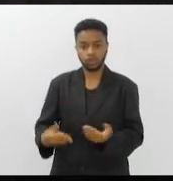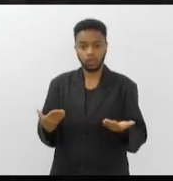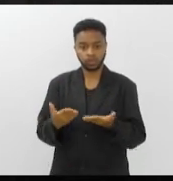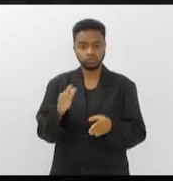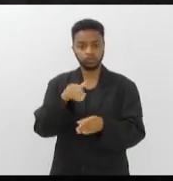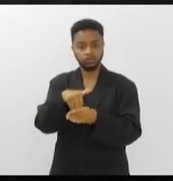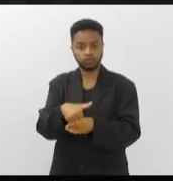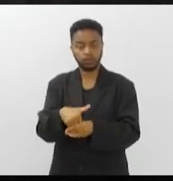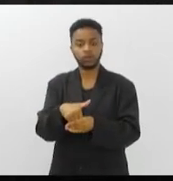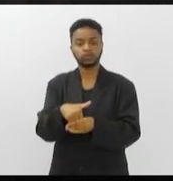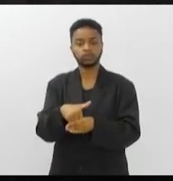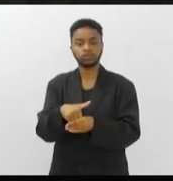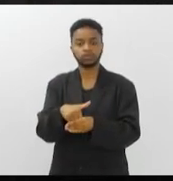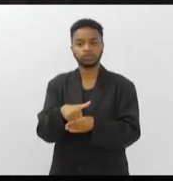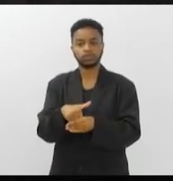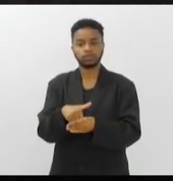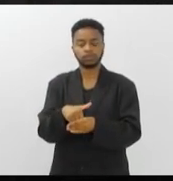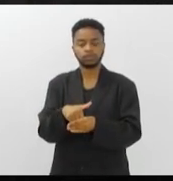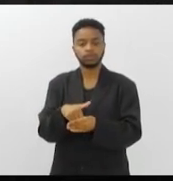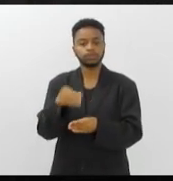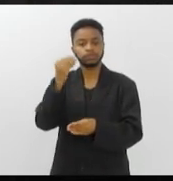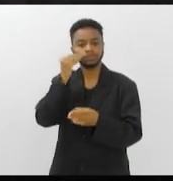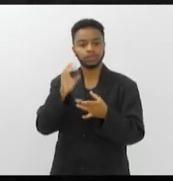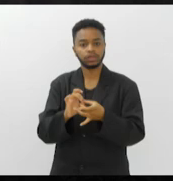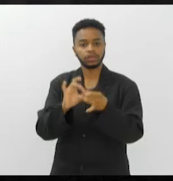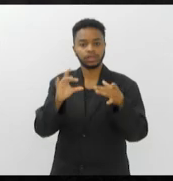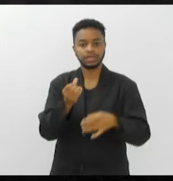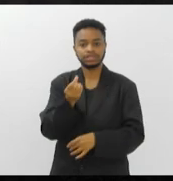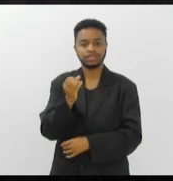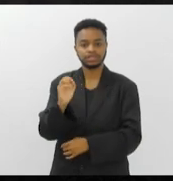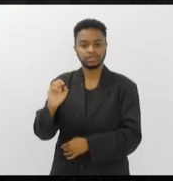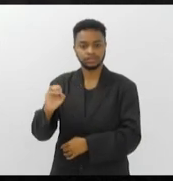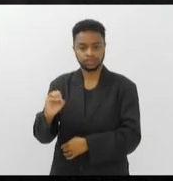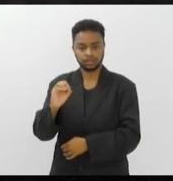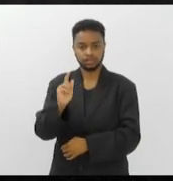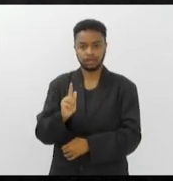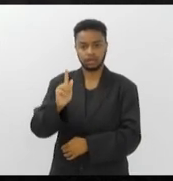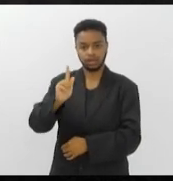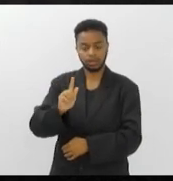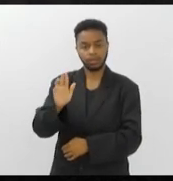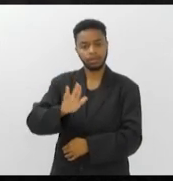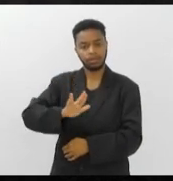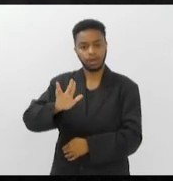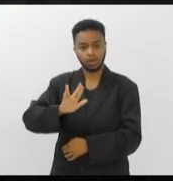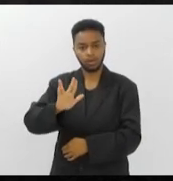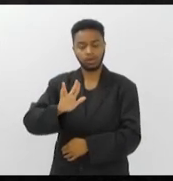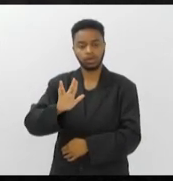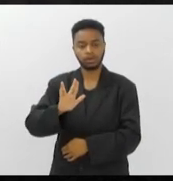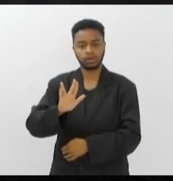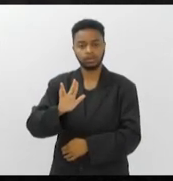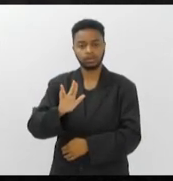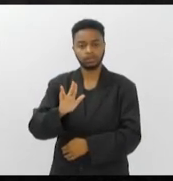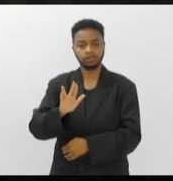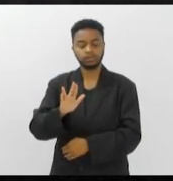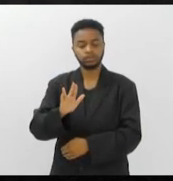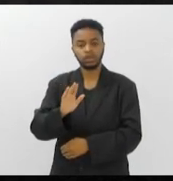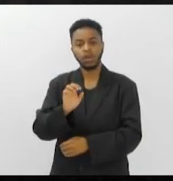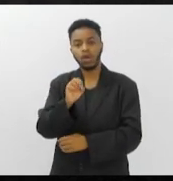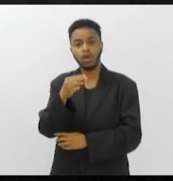tem o direcionamento do voto para que libere 60 gramas de maconha com o